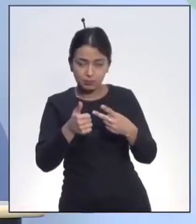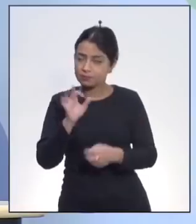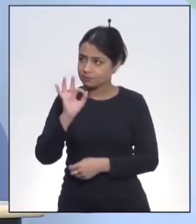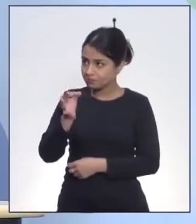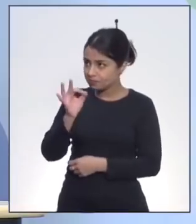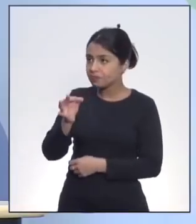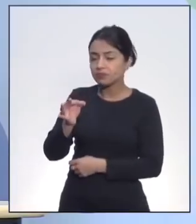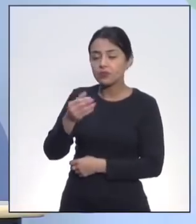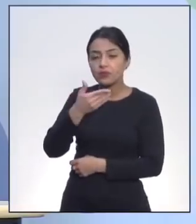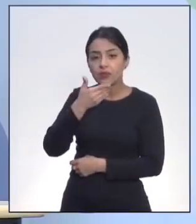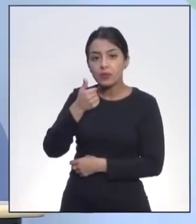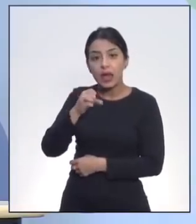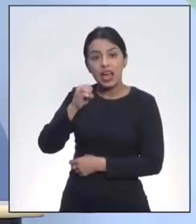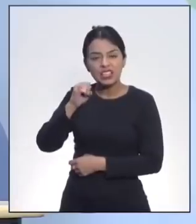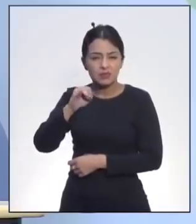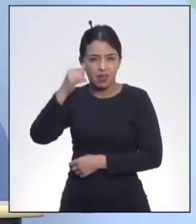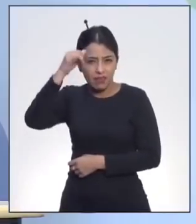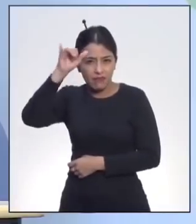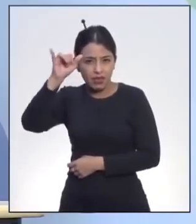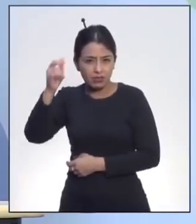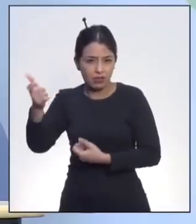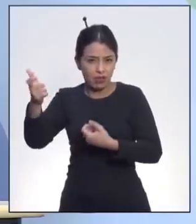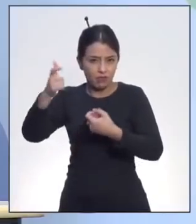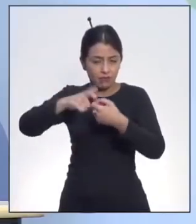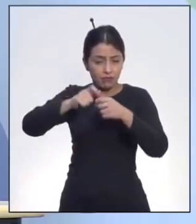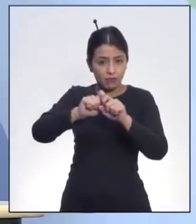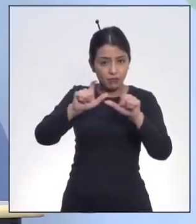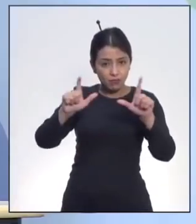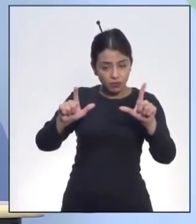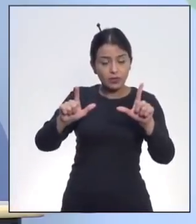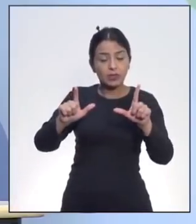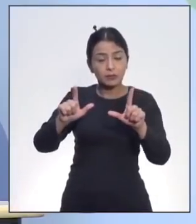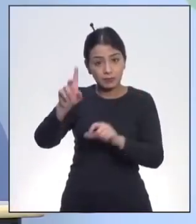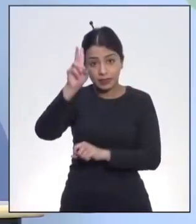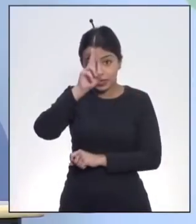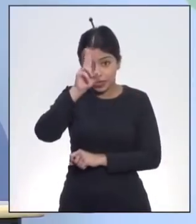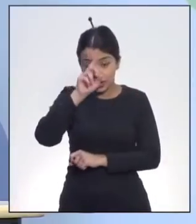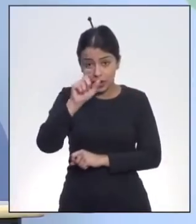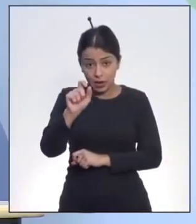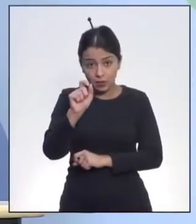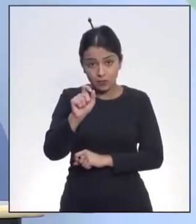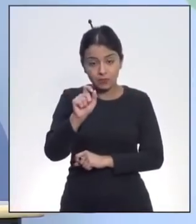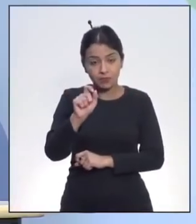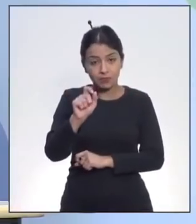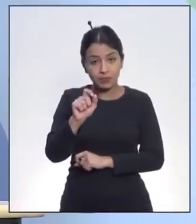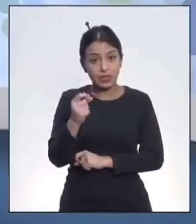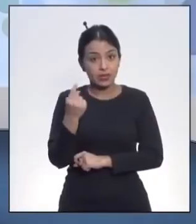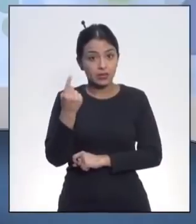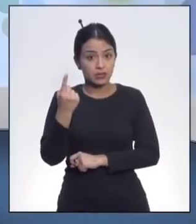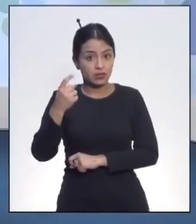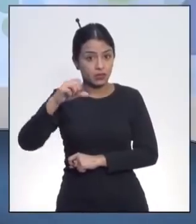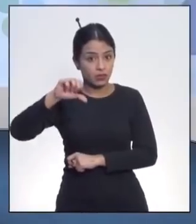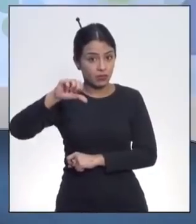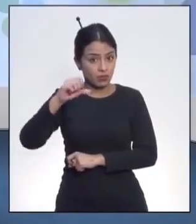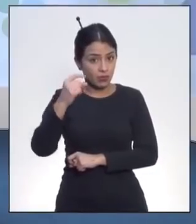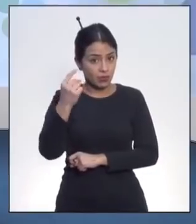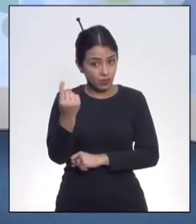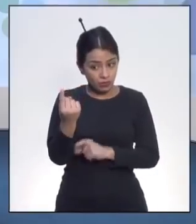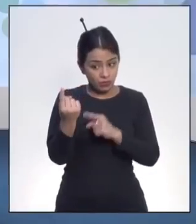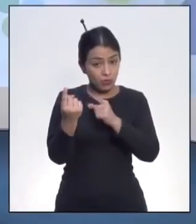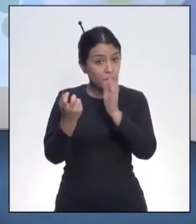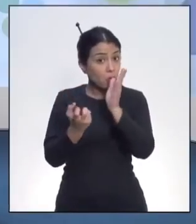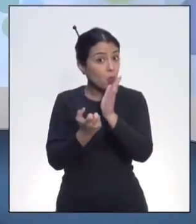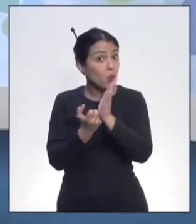não precisar, de repente, voltar lá, só lembrando que foram 191